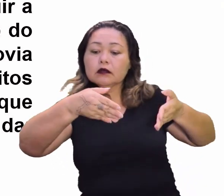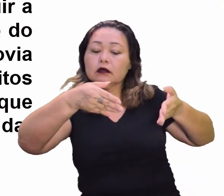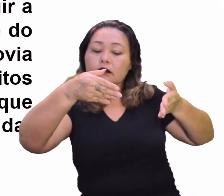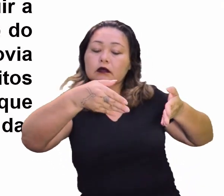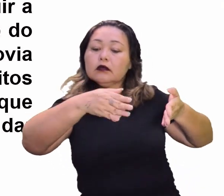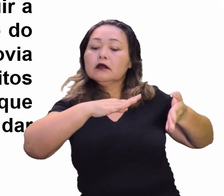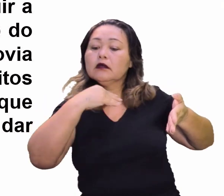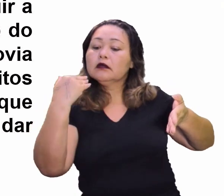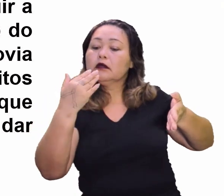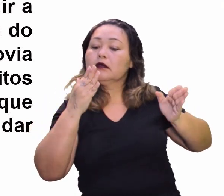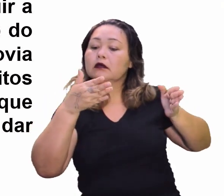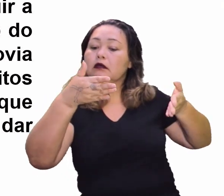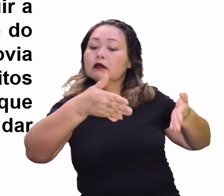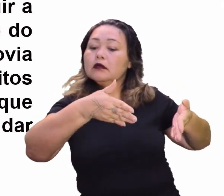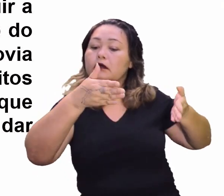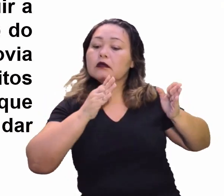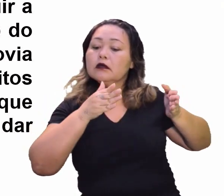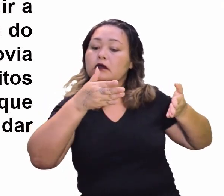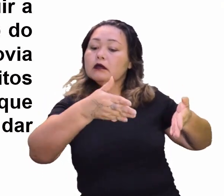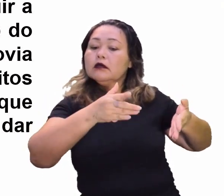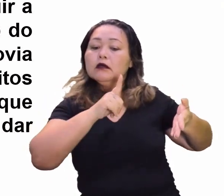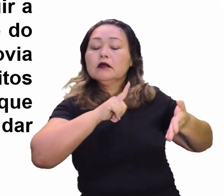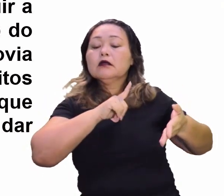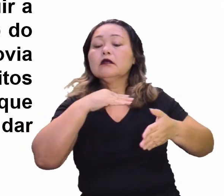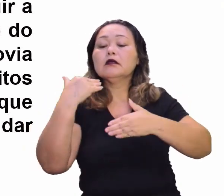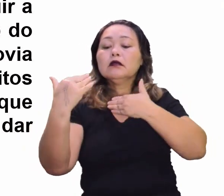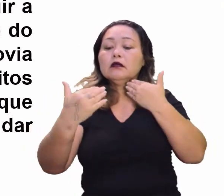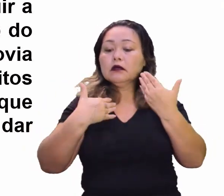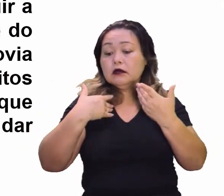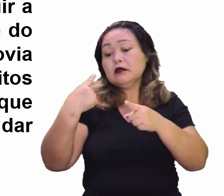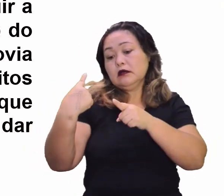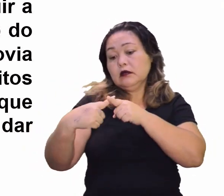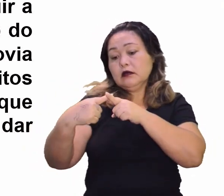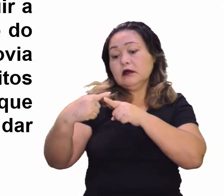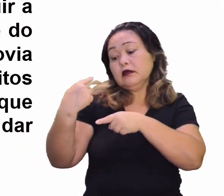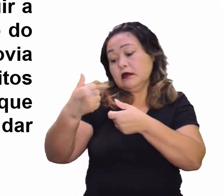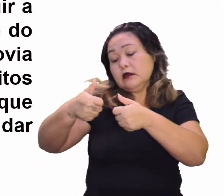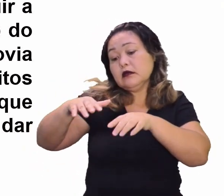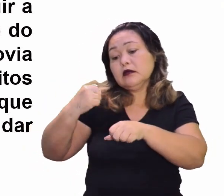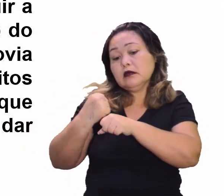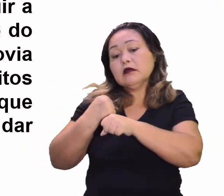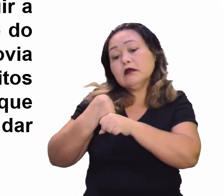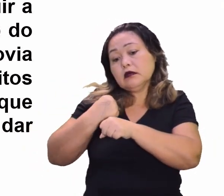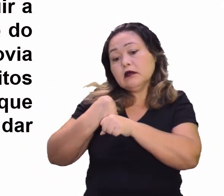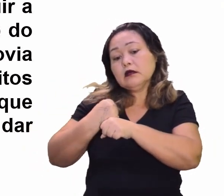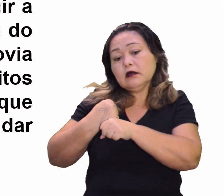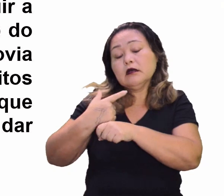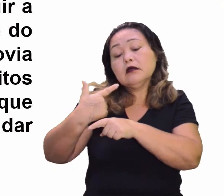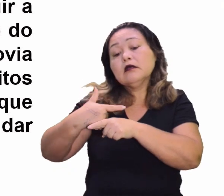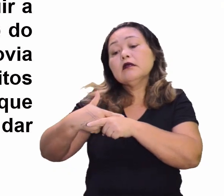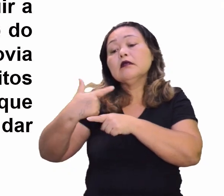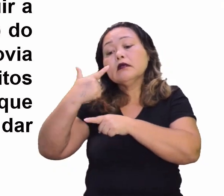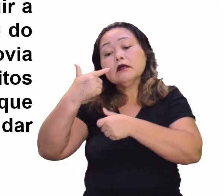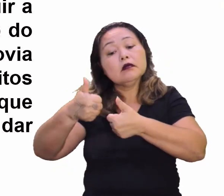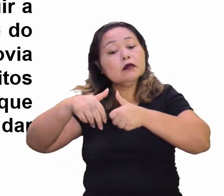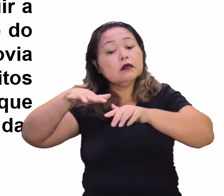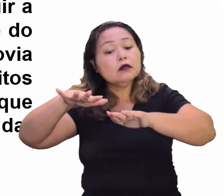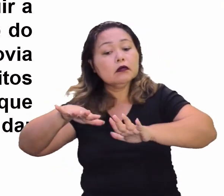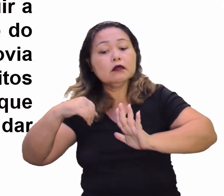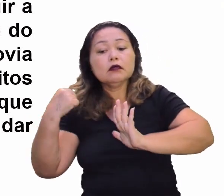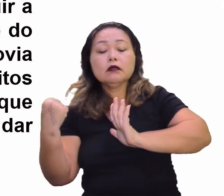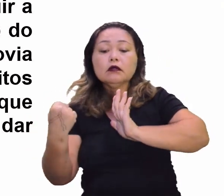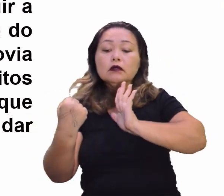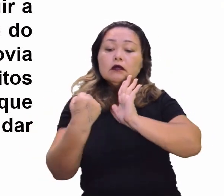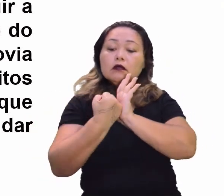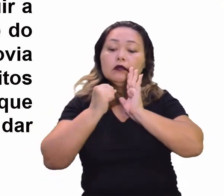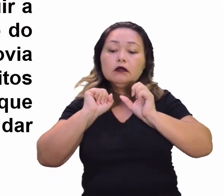de milhares de trabalhadores que morreram para construir a linha permanecem como símbolo do esforço do